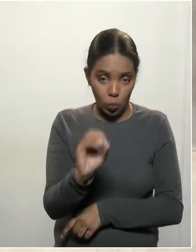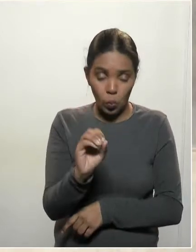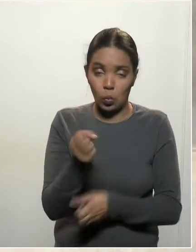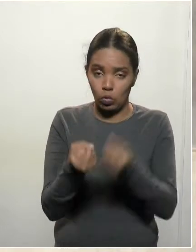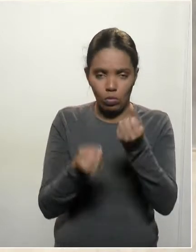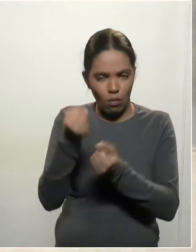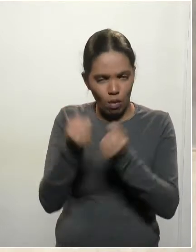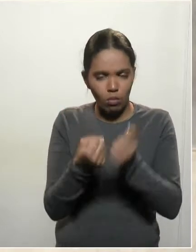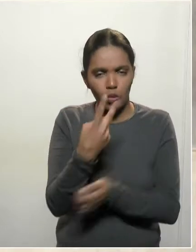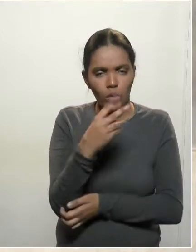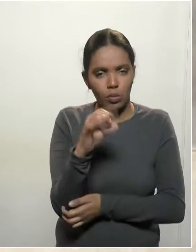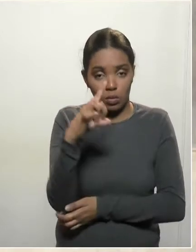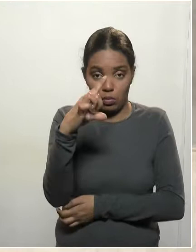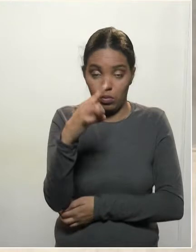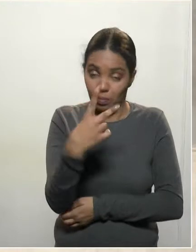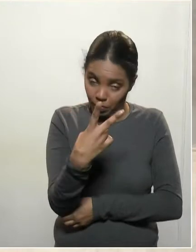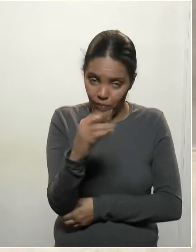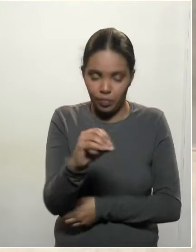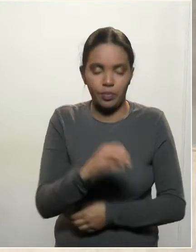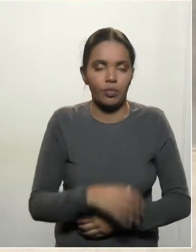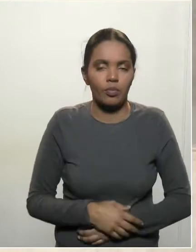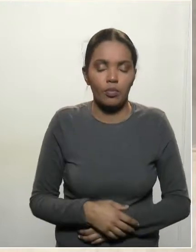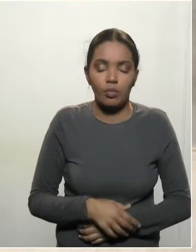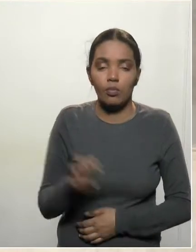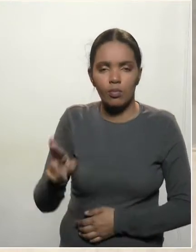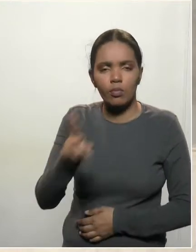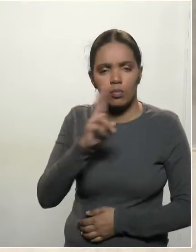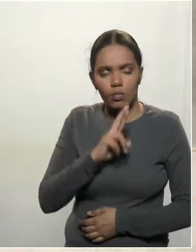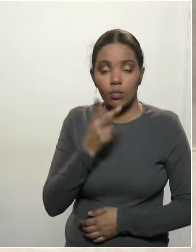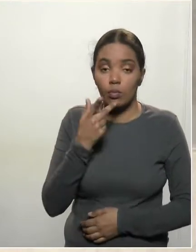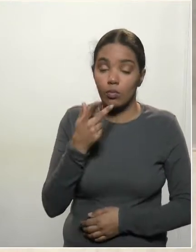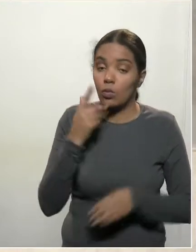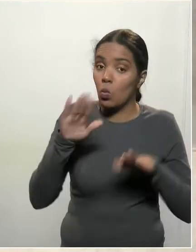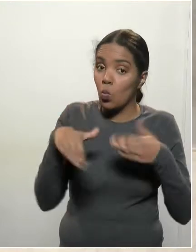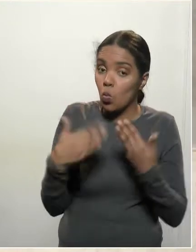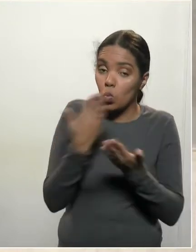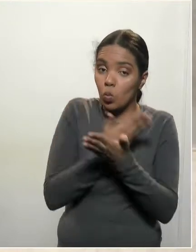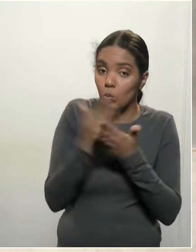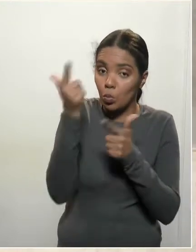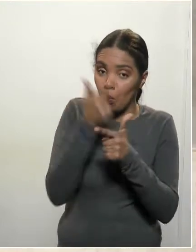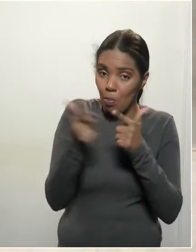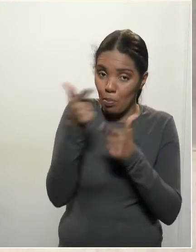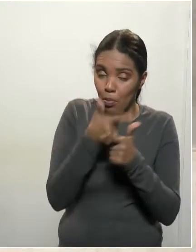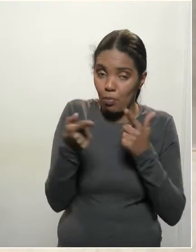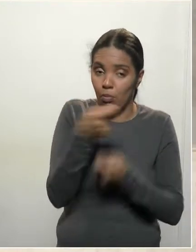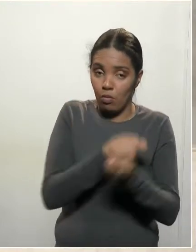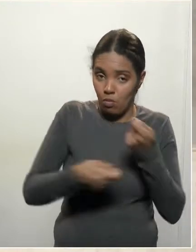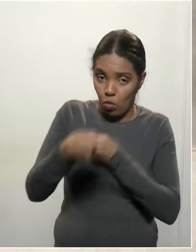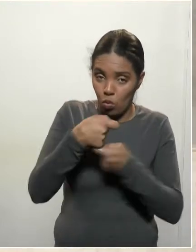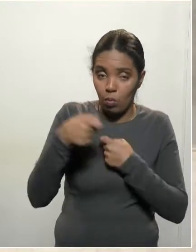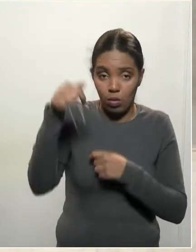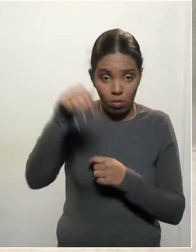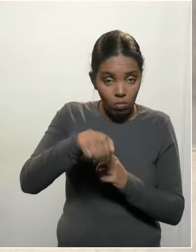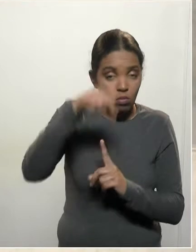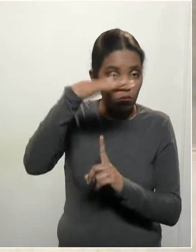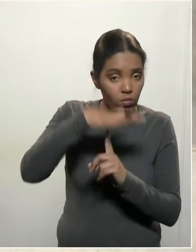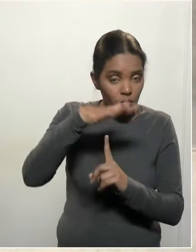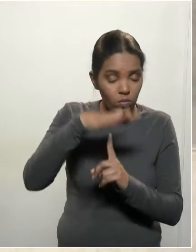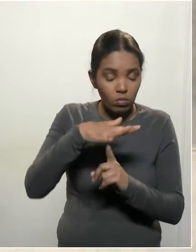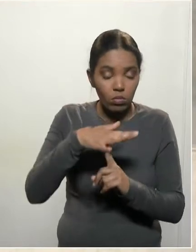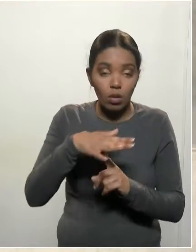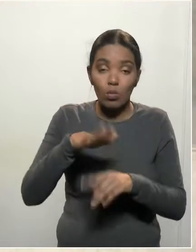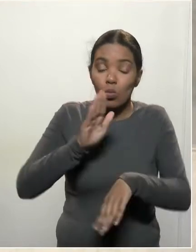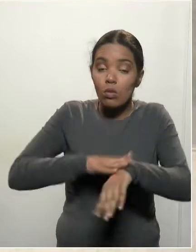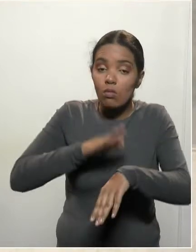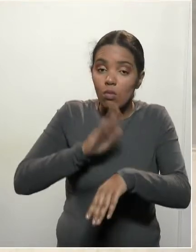Inspetoria Geral de Arrecadação informou que, quando a crise econômica começou a se instalar no território paranaense, os prazos